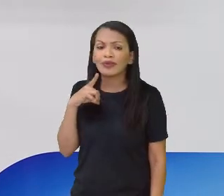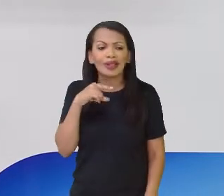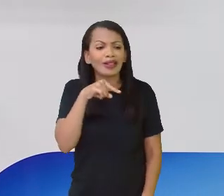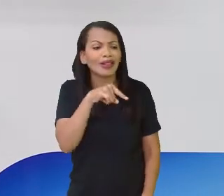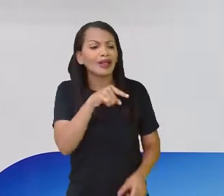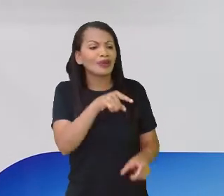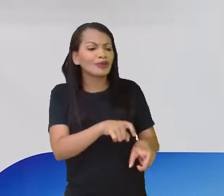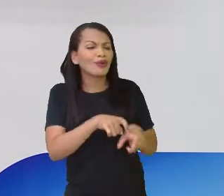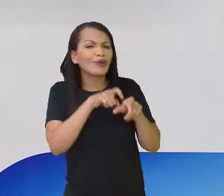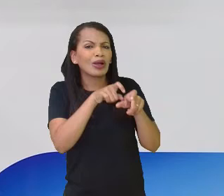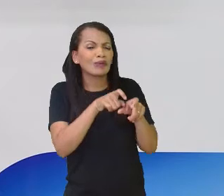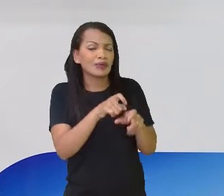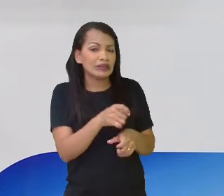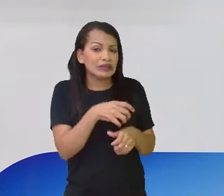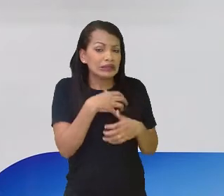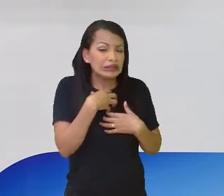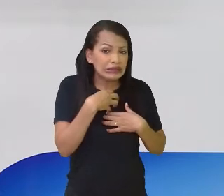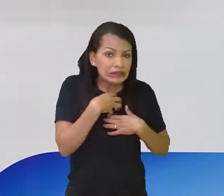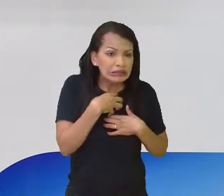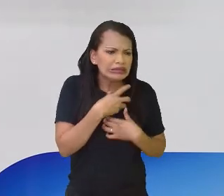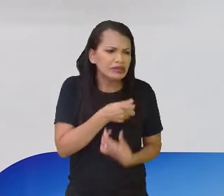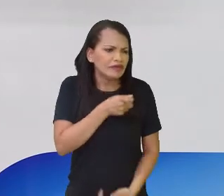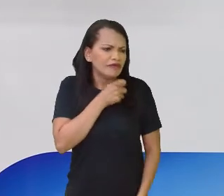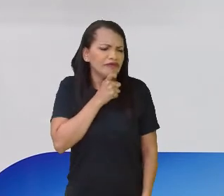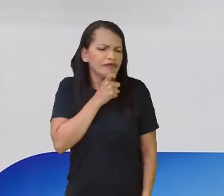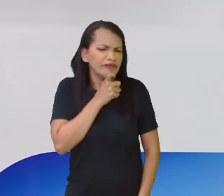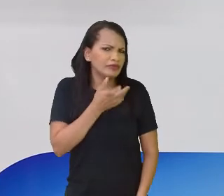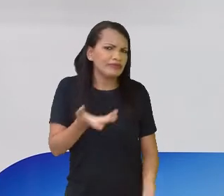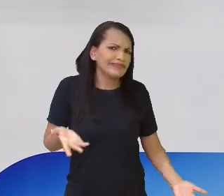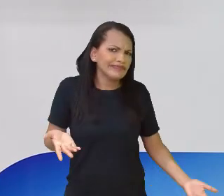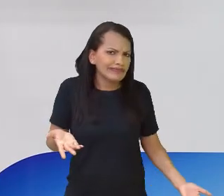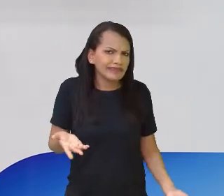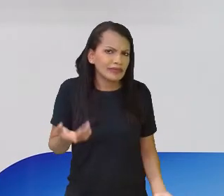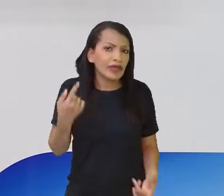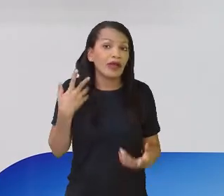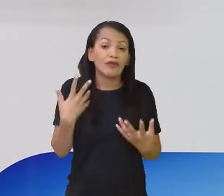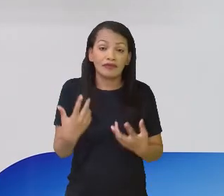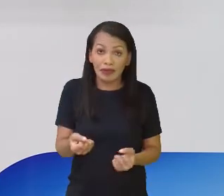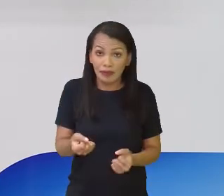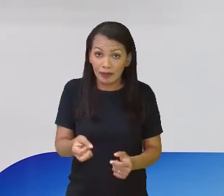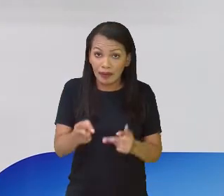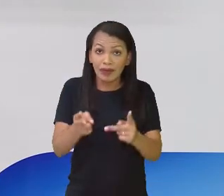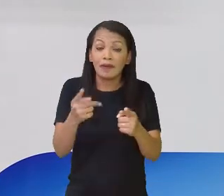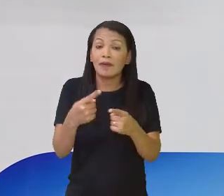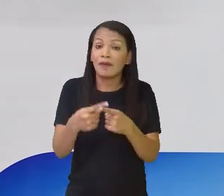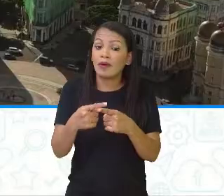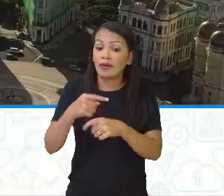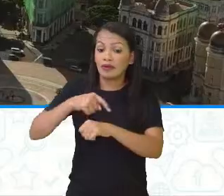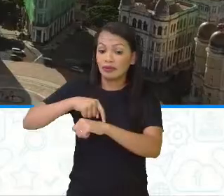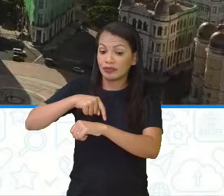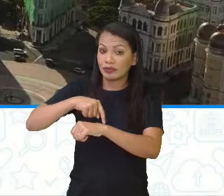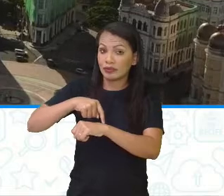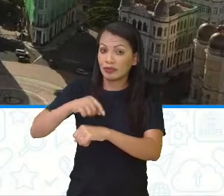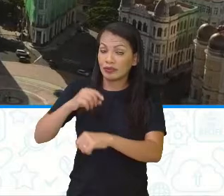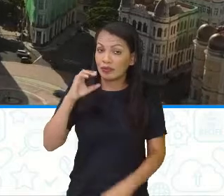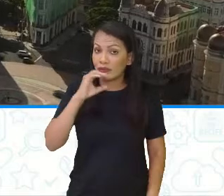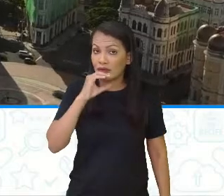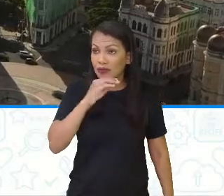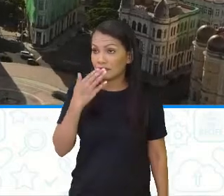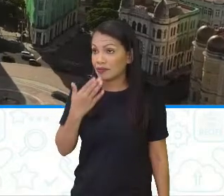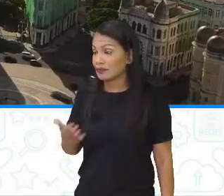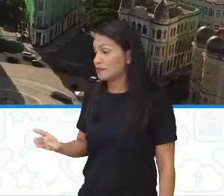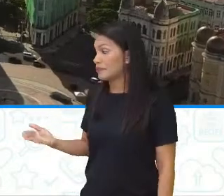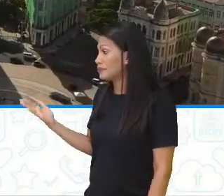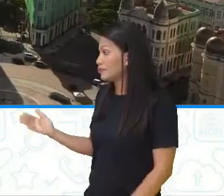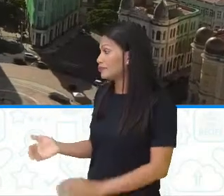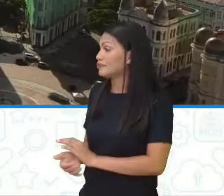vai desvendando esses mistérios nessa nossa aula. Vamos seguindo que o tempo está passando rápido demais. Essa cidade do Recife, a